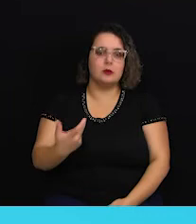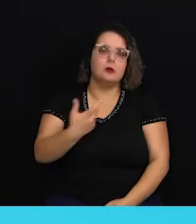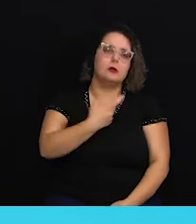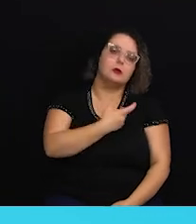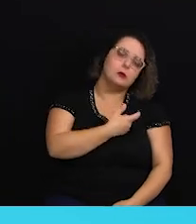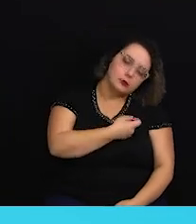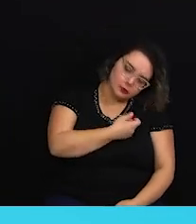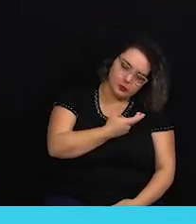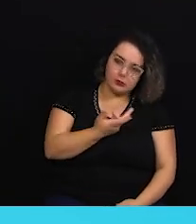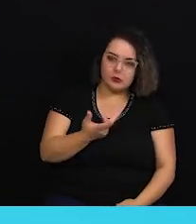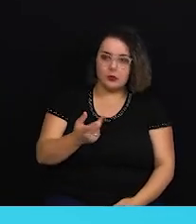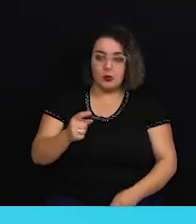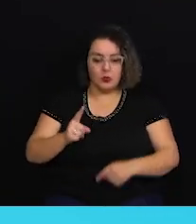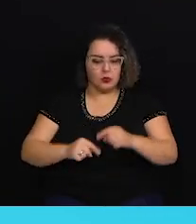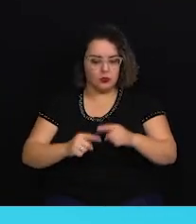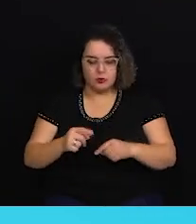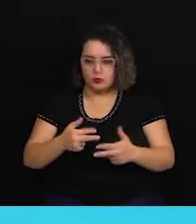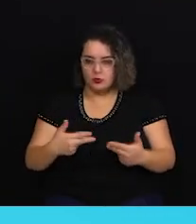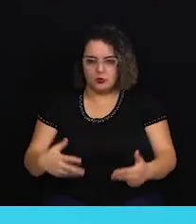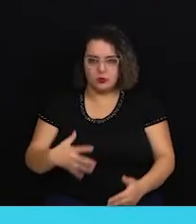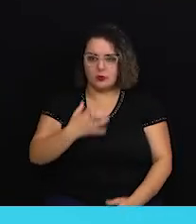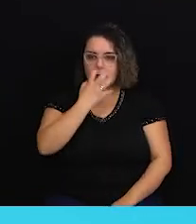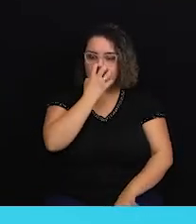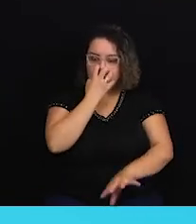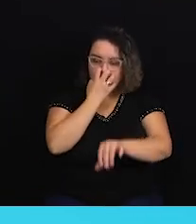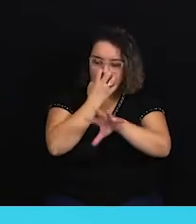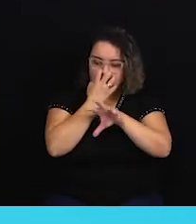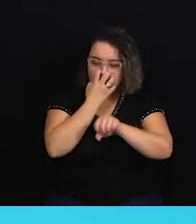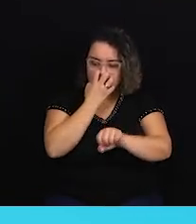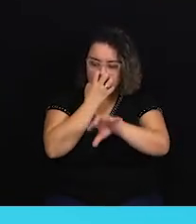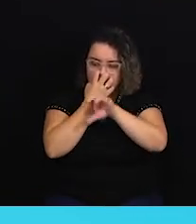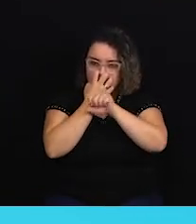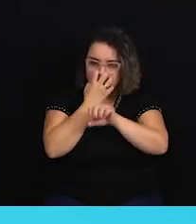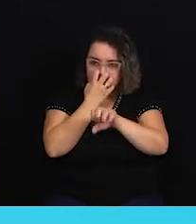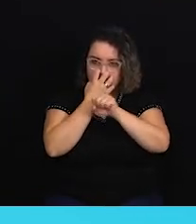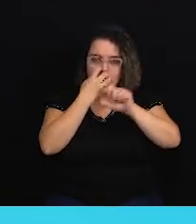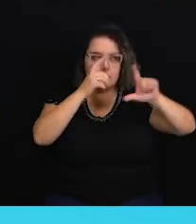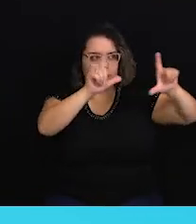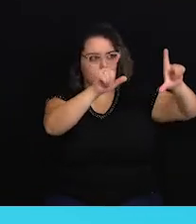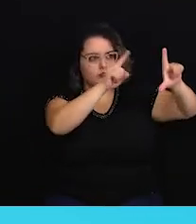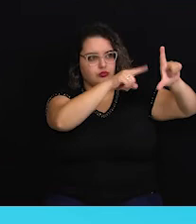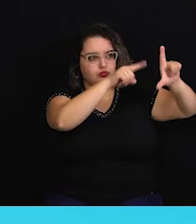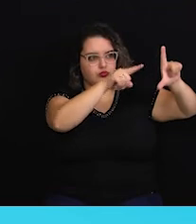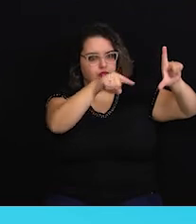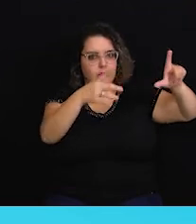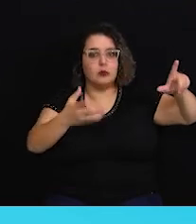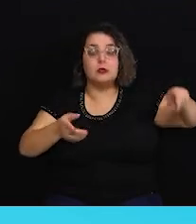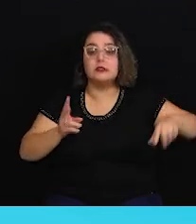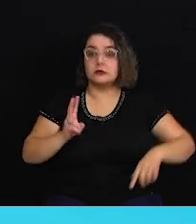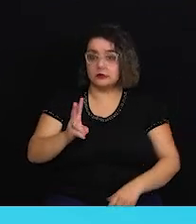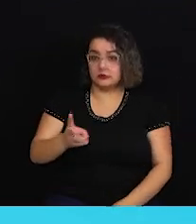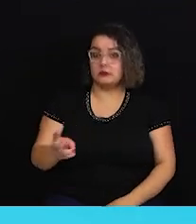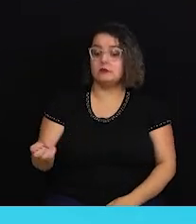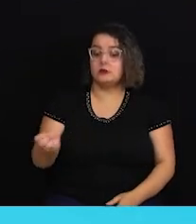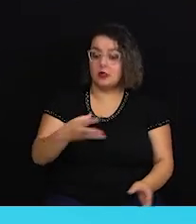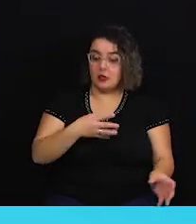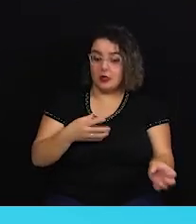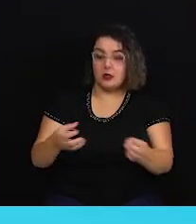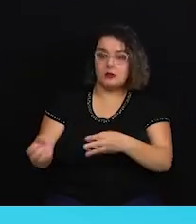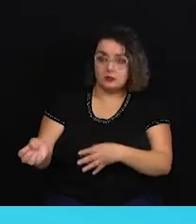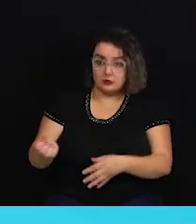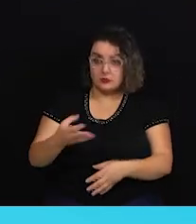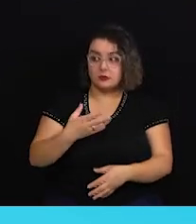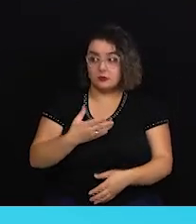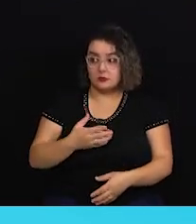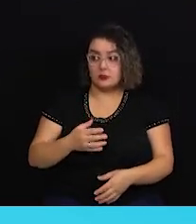anestesia, os aparelhos que eu utilizei, os respiradores, as bombas de infusão, os monitores, ele tem que estar em constante atualização de